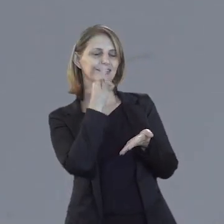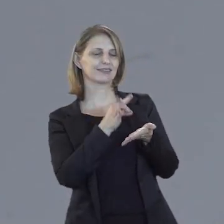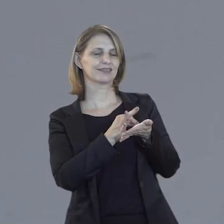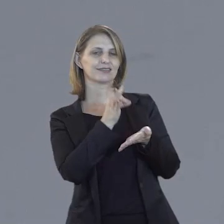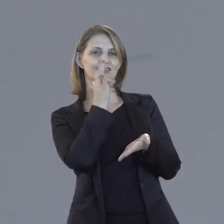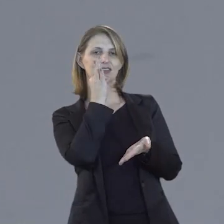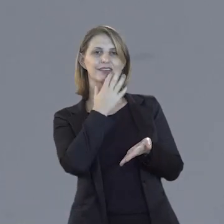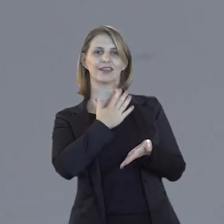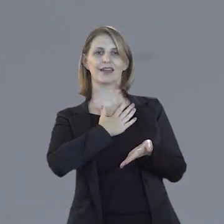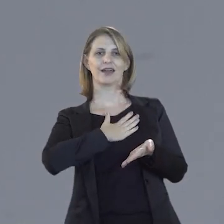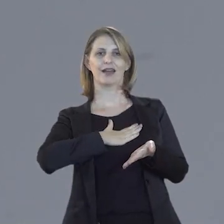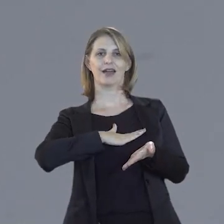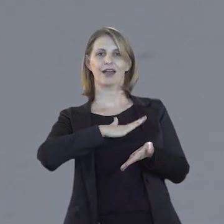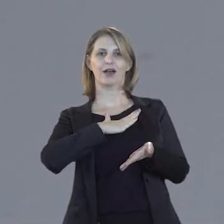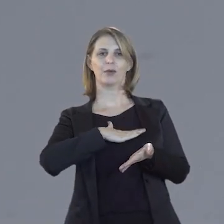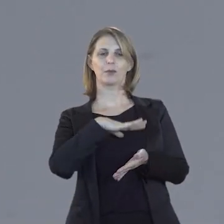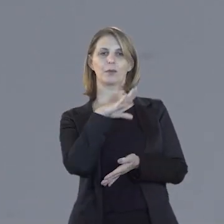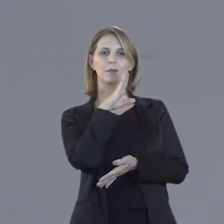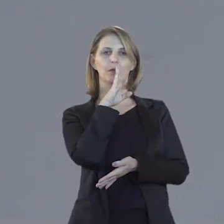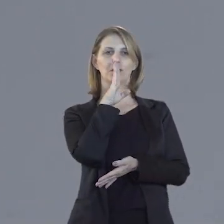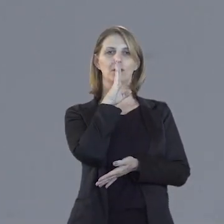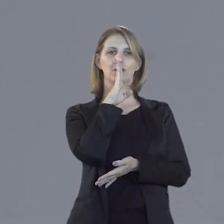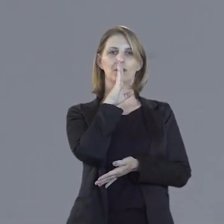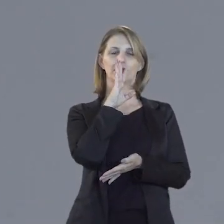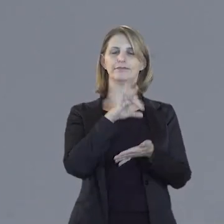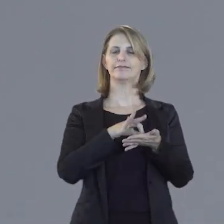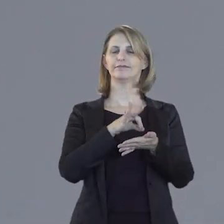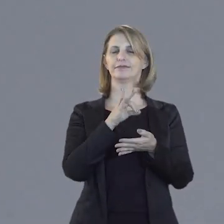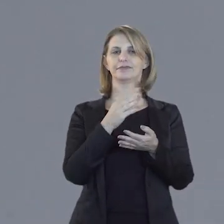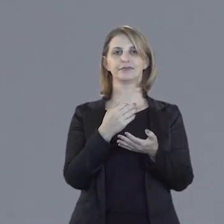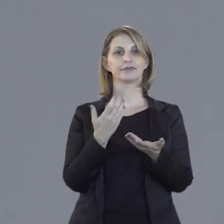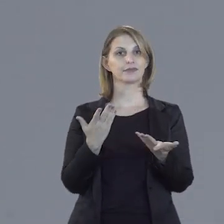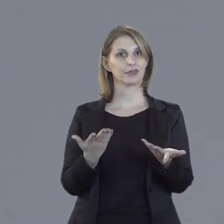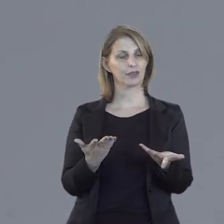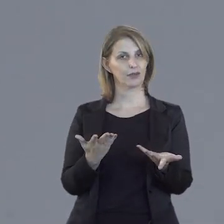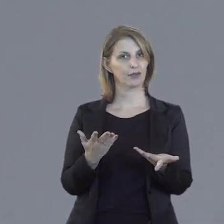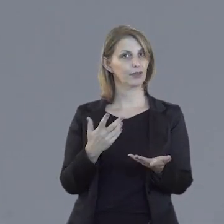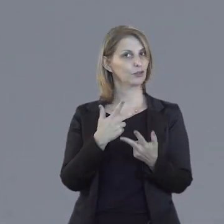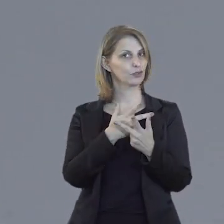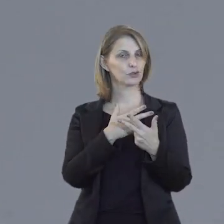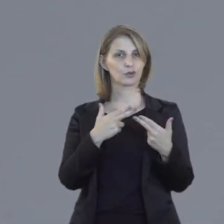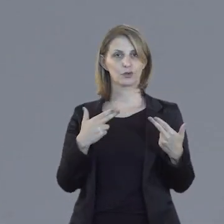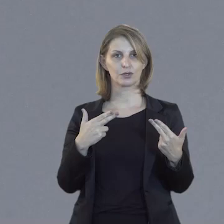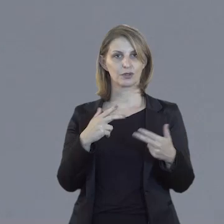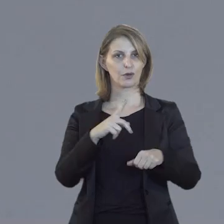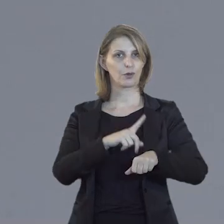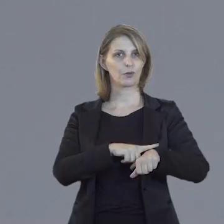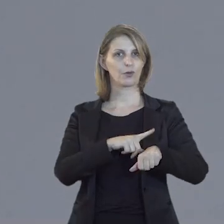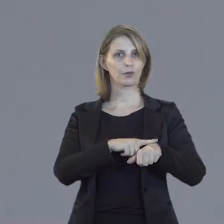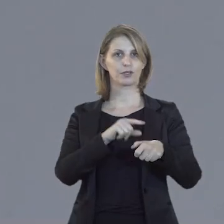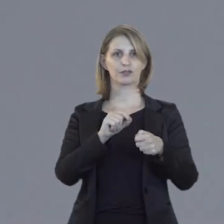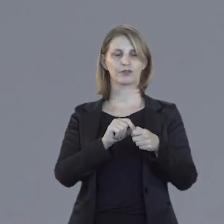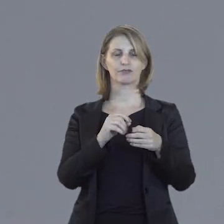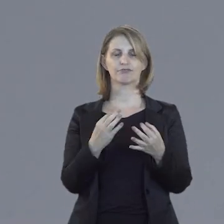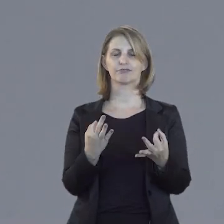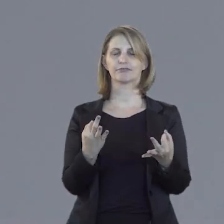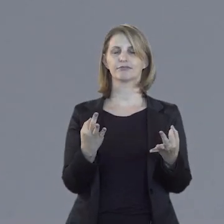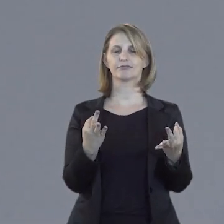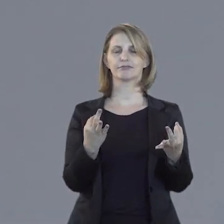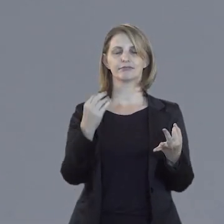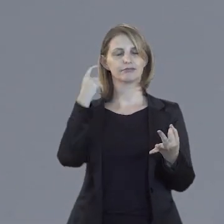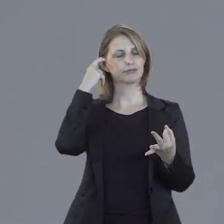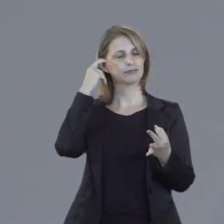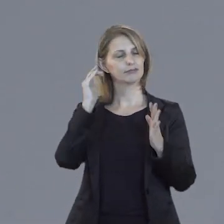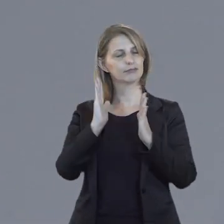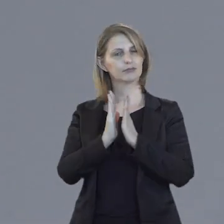ficar sozinha, tomar o meu café da manhã com bastante calma, em silêncio, tomar um bom café da manhã. Então, isso é uma das coisas que é um